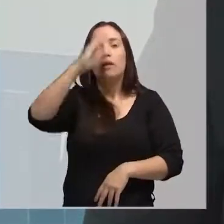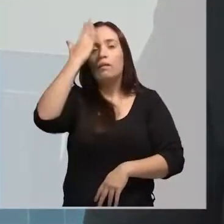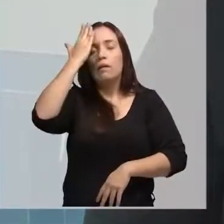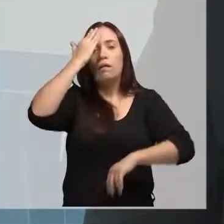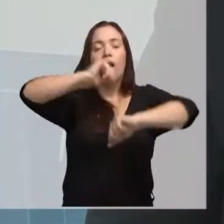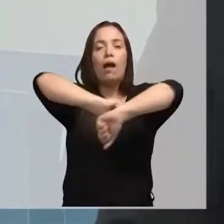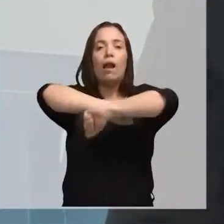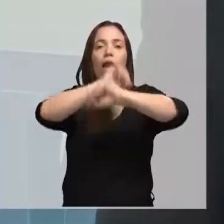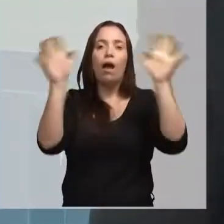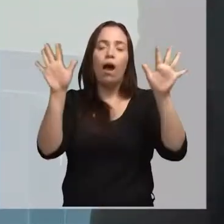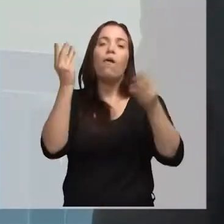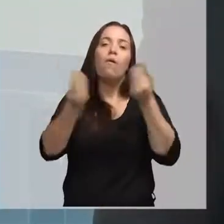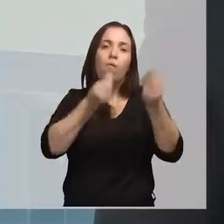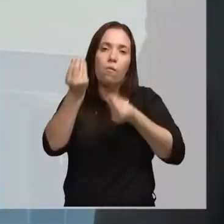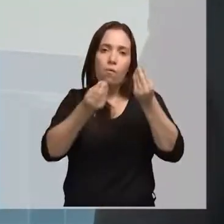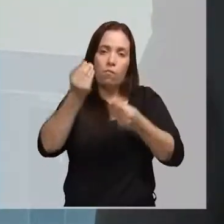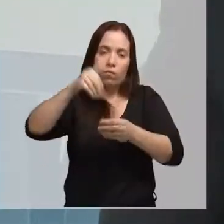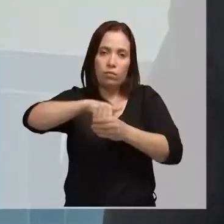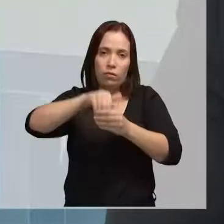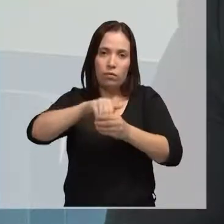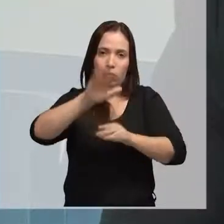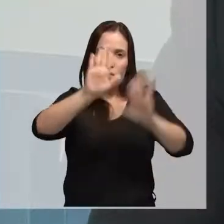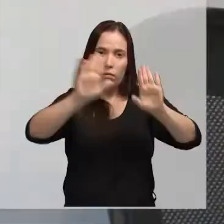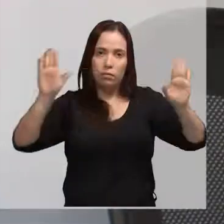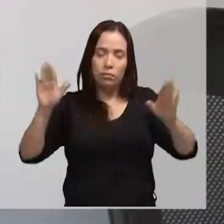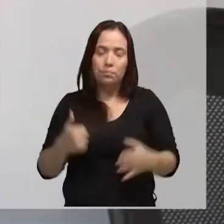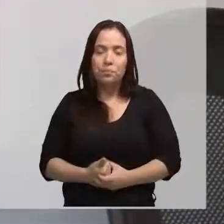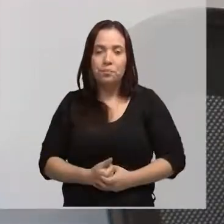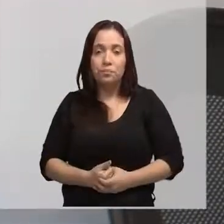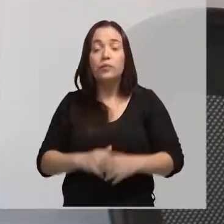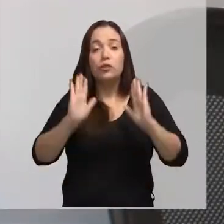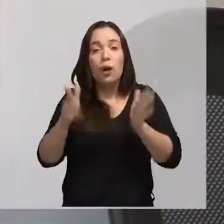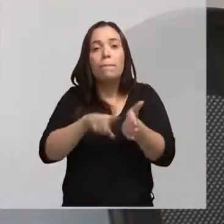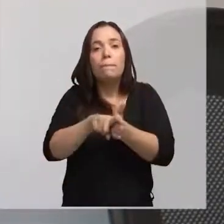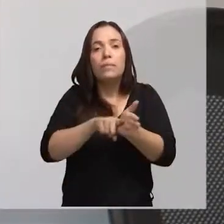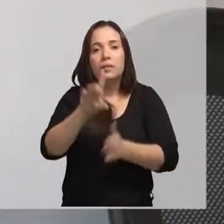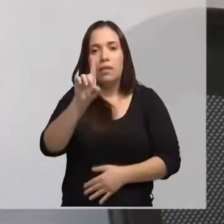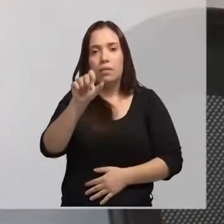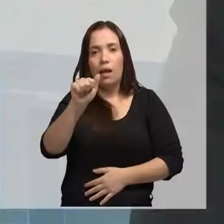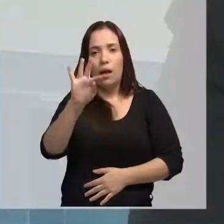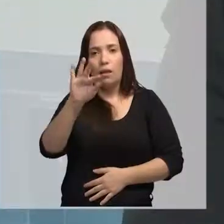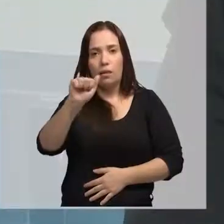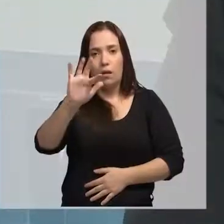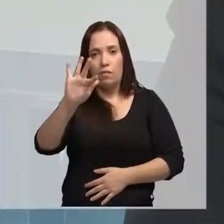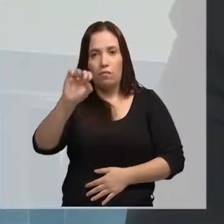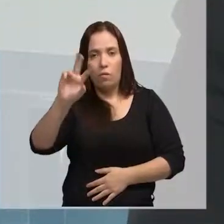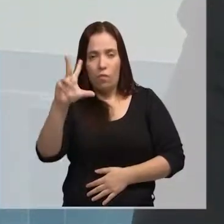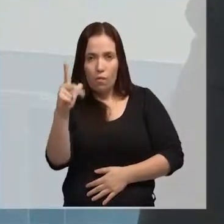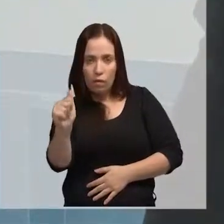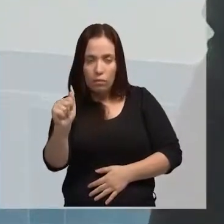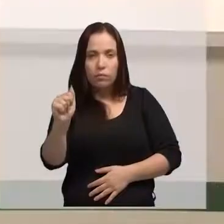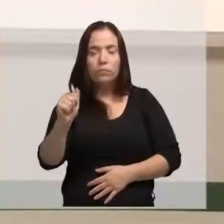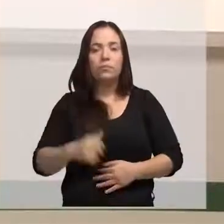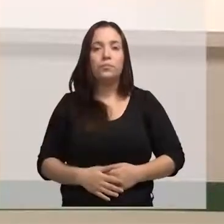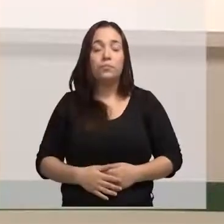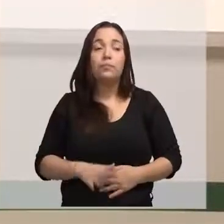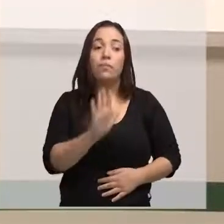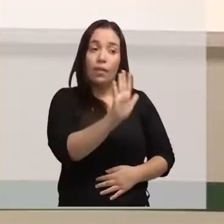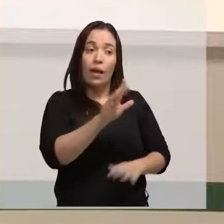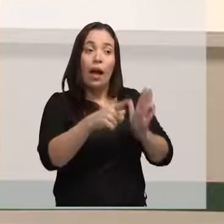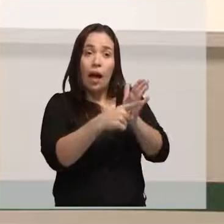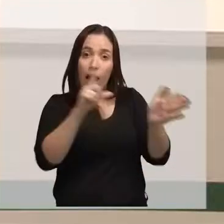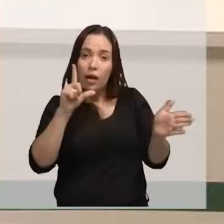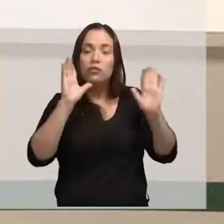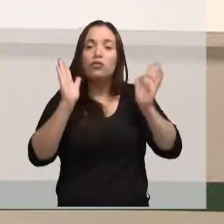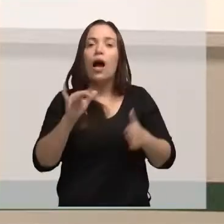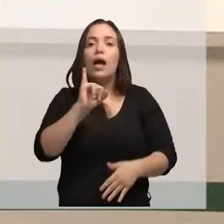processo, né, eleitoral brasileiro. Luiz, nós tivemos a pesquisa da Datafolha. Depois da pesquisa da Datafolha... Antes dela, nós tivemos o do Ibope. O do